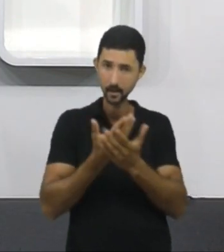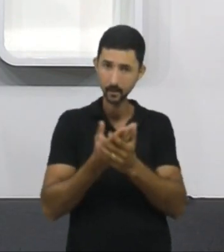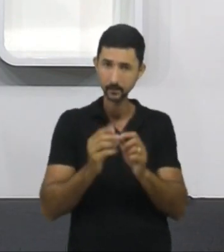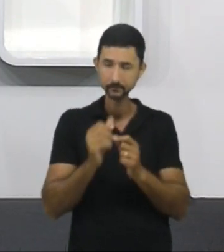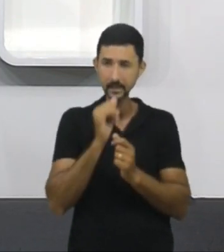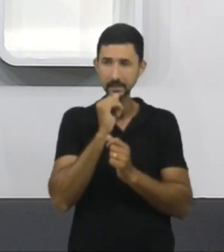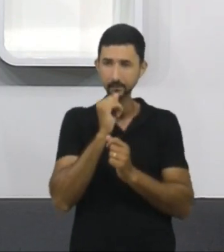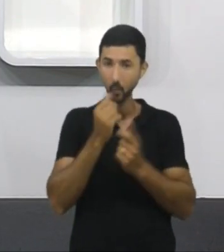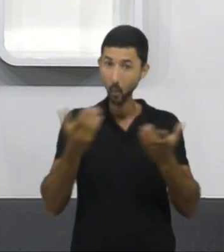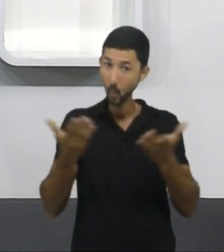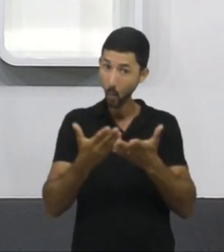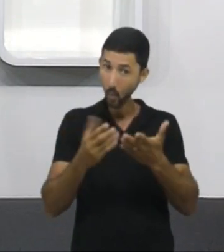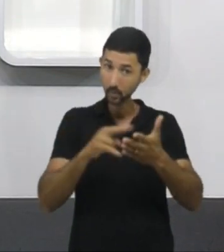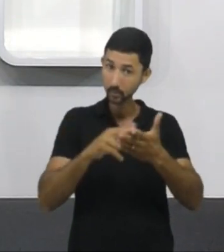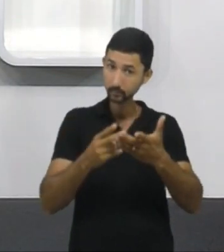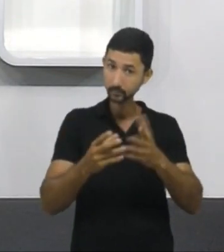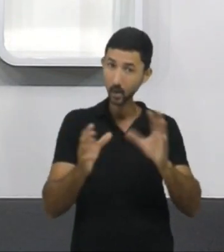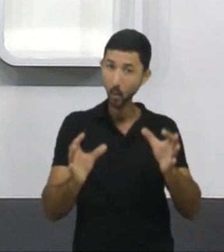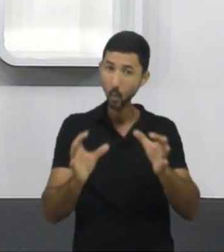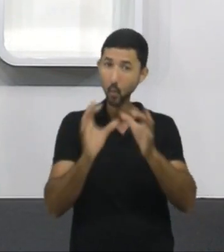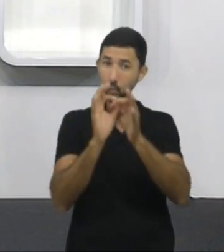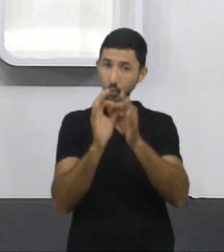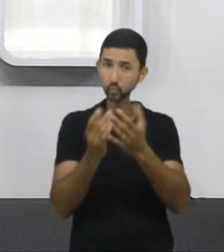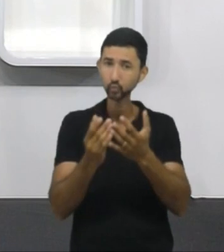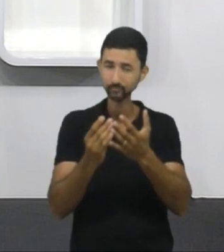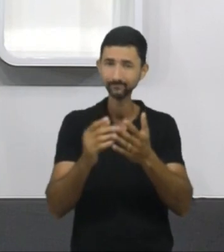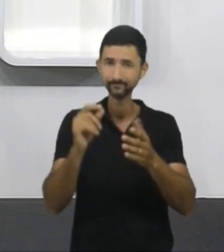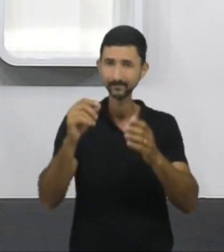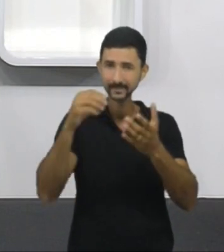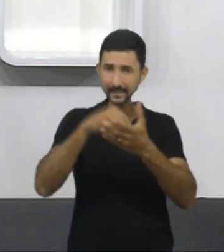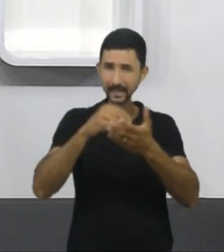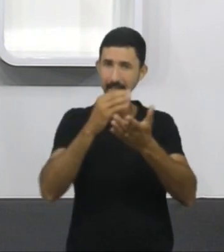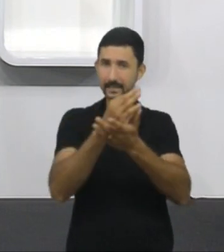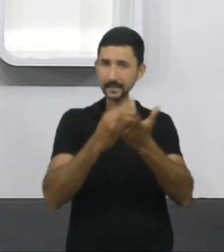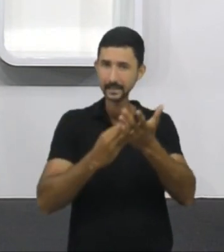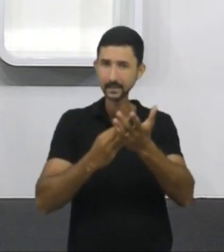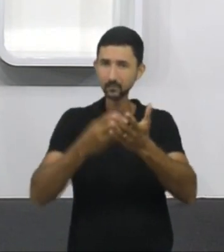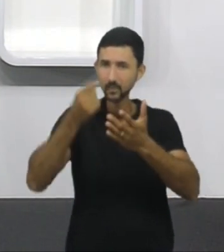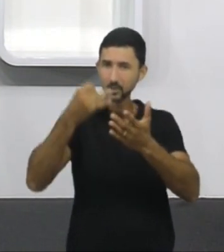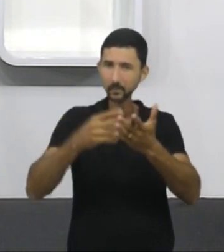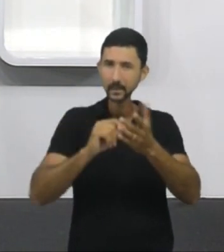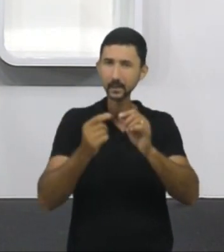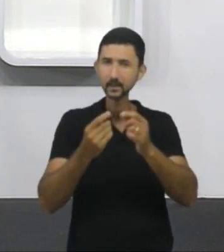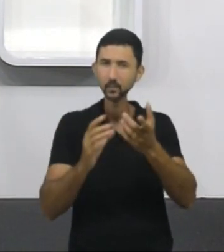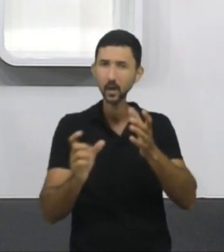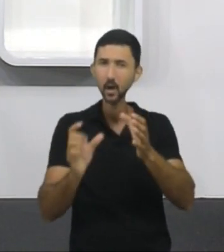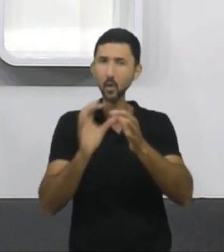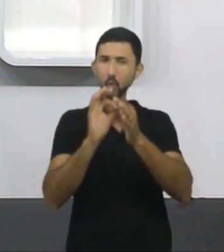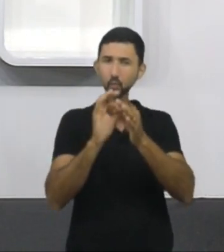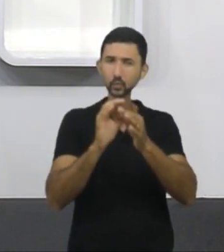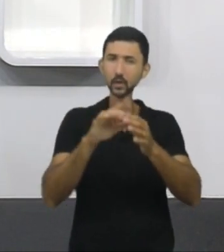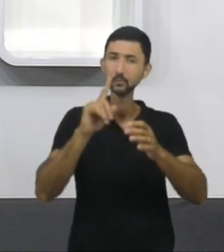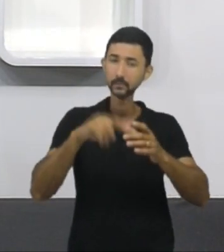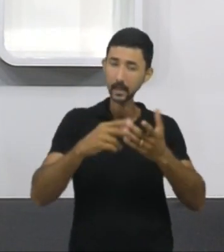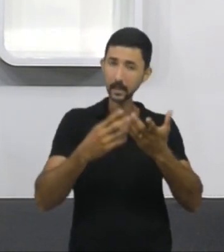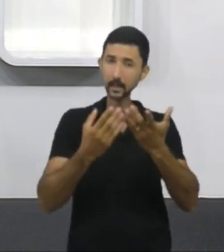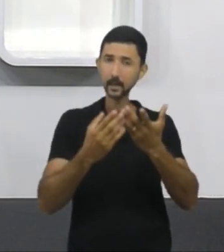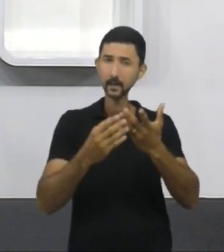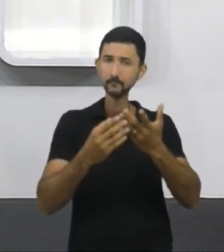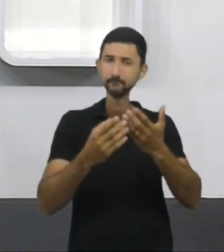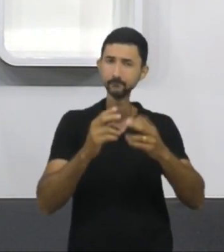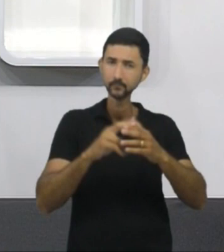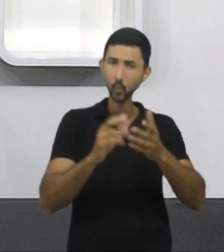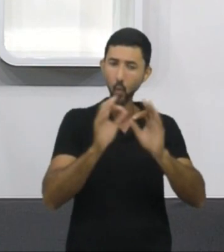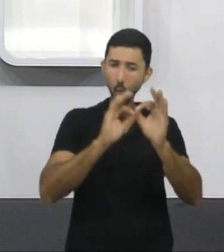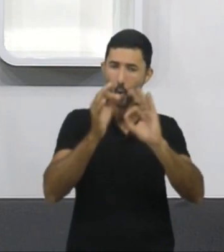Nós estamos vendo hoje o papel das conjunções no texto. E aí eu estou falando para você que as conjunções, elas são responsáveis